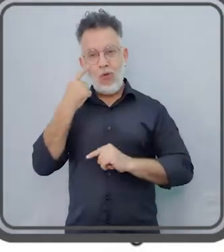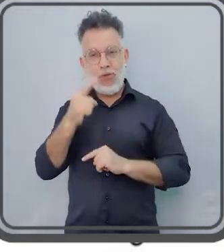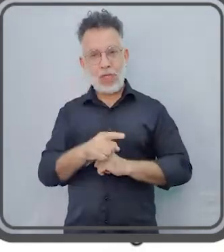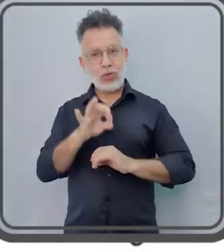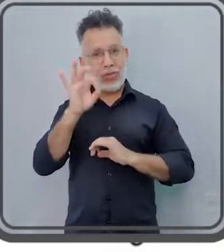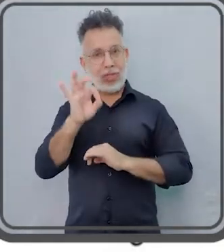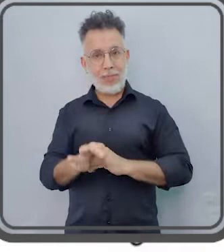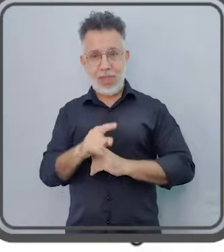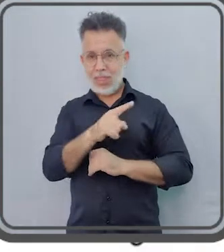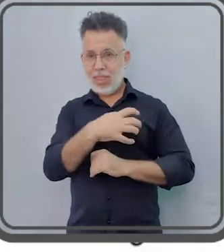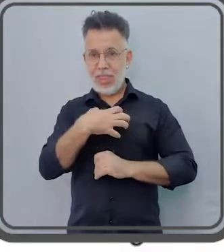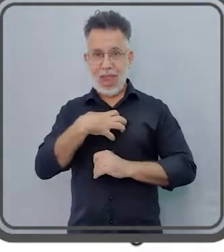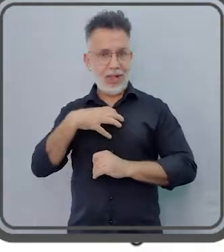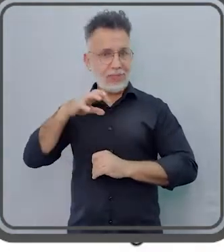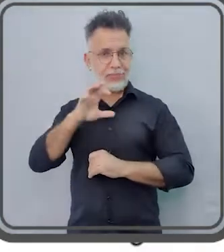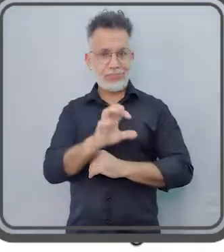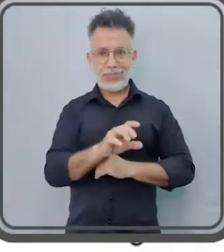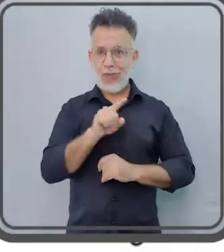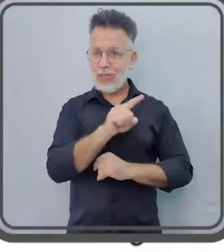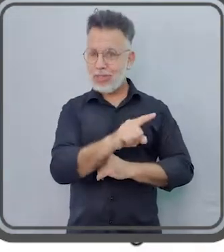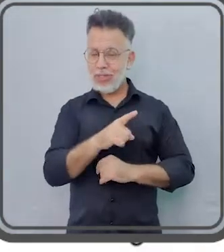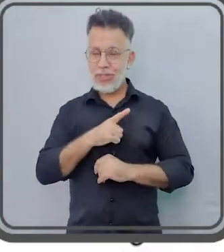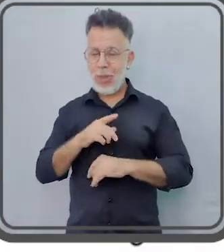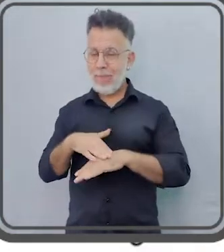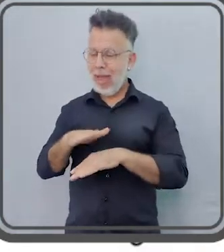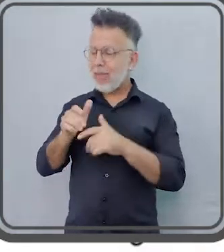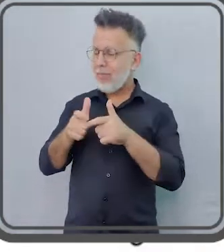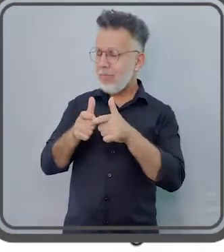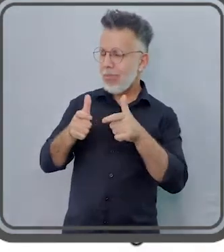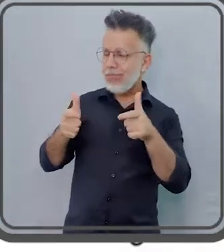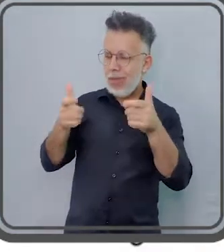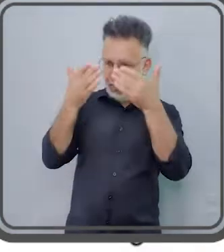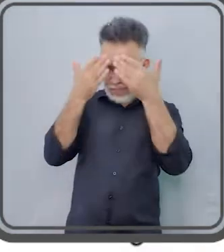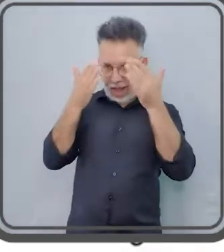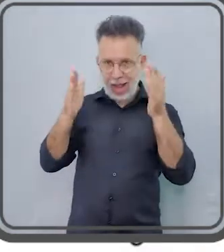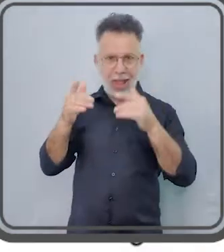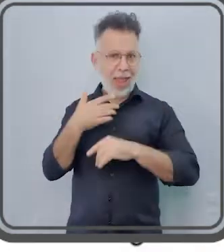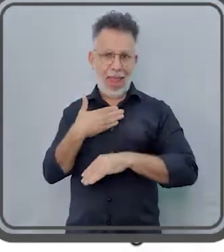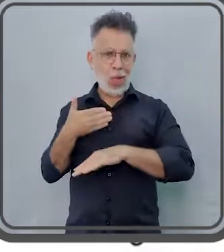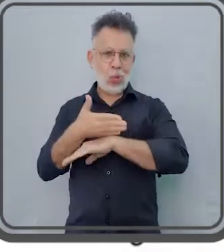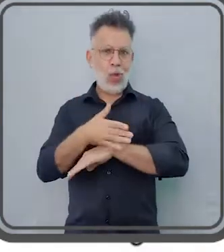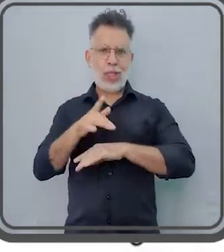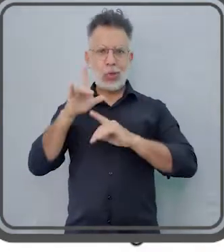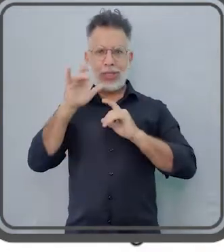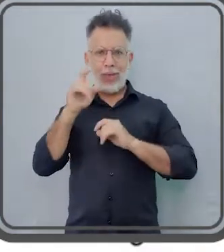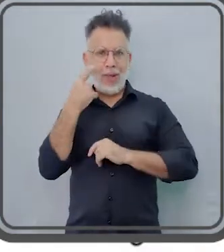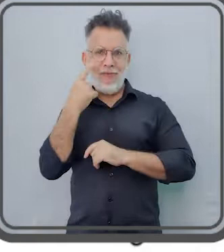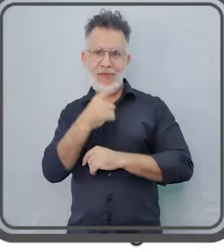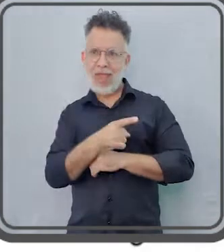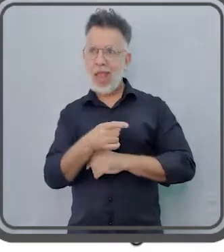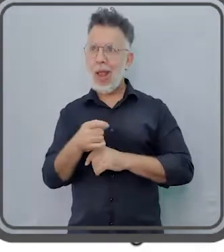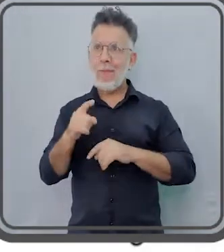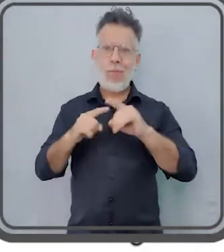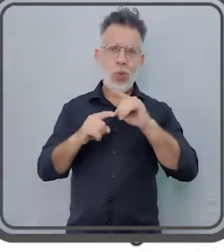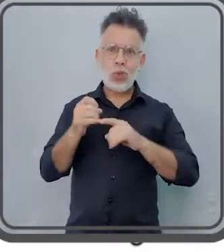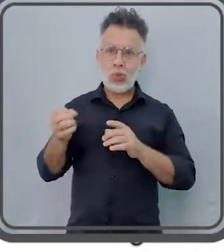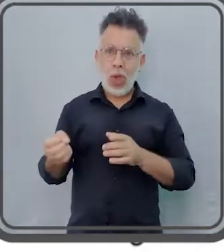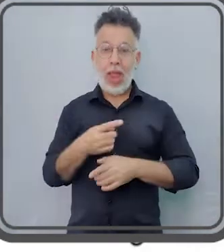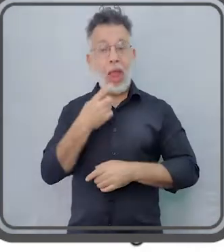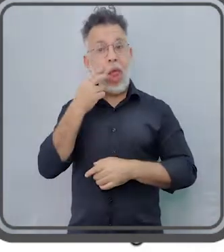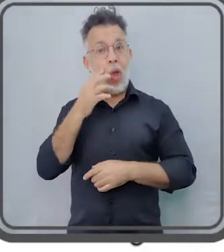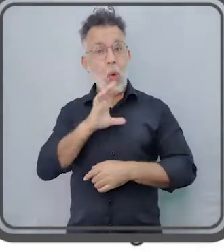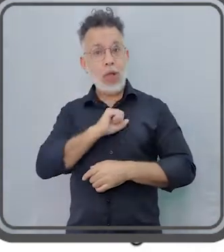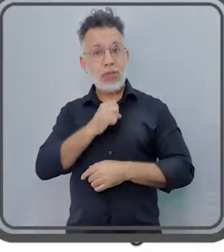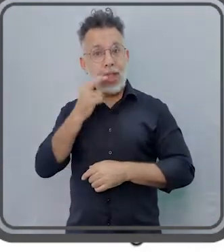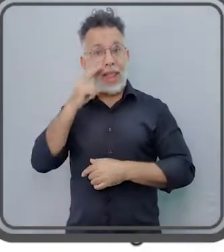vejo exatamente dessa forma, vocês são algo muito mais amplo. Eu não entro no Instagram de vocês só para ver um lançamento de produto, eu gosto